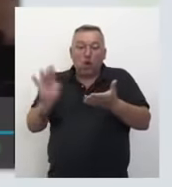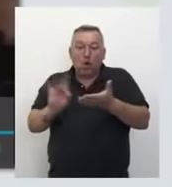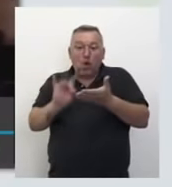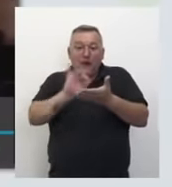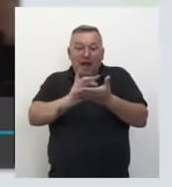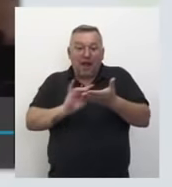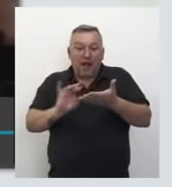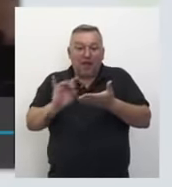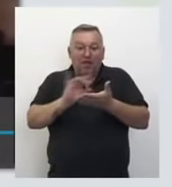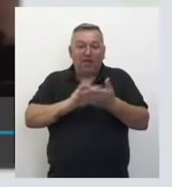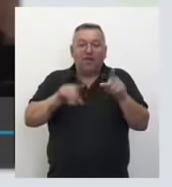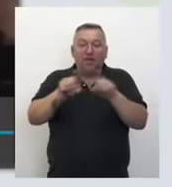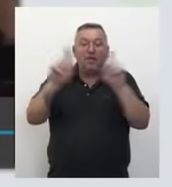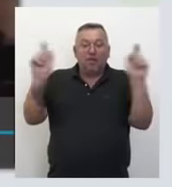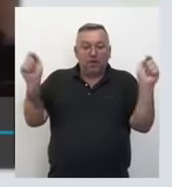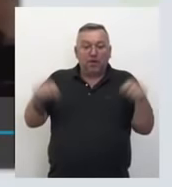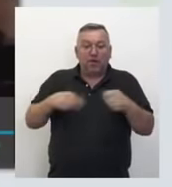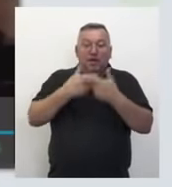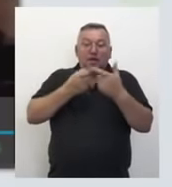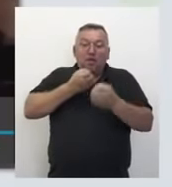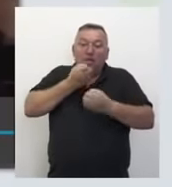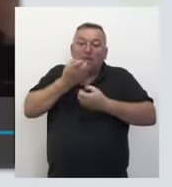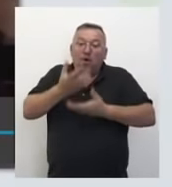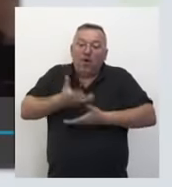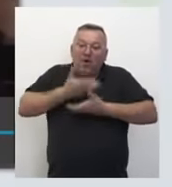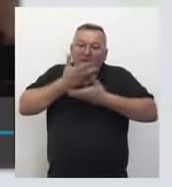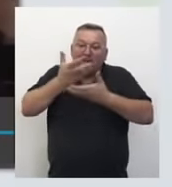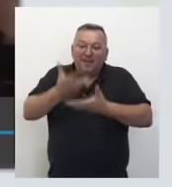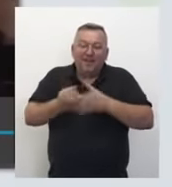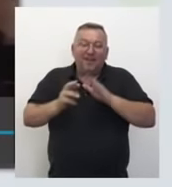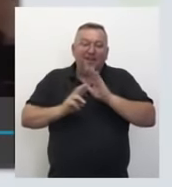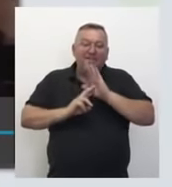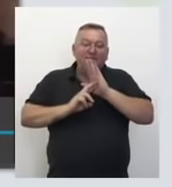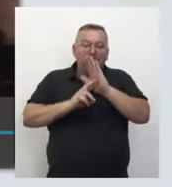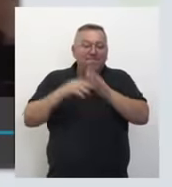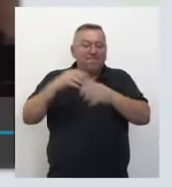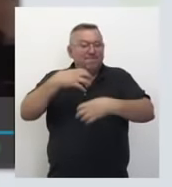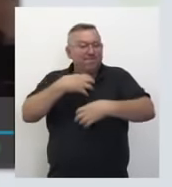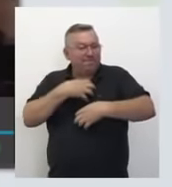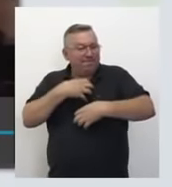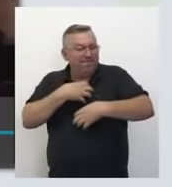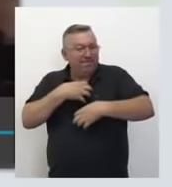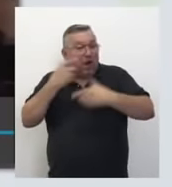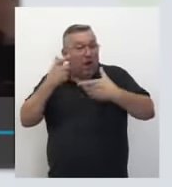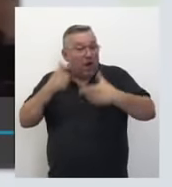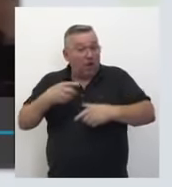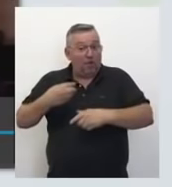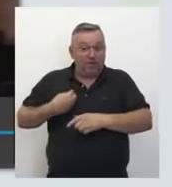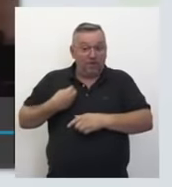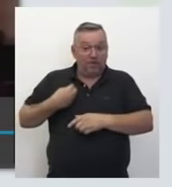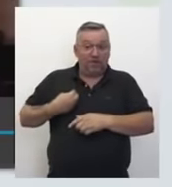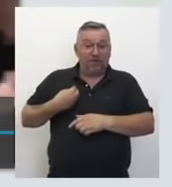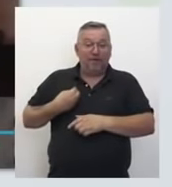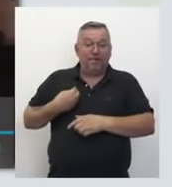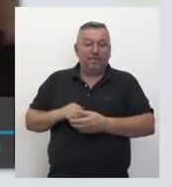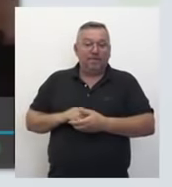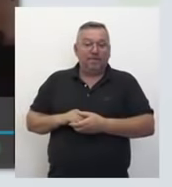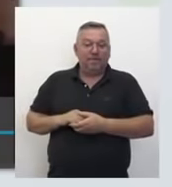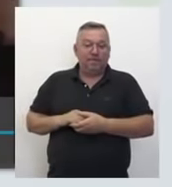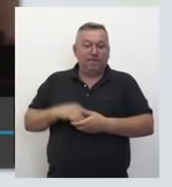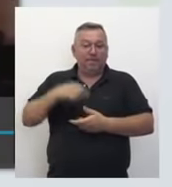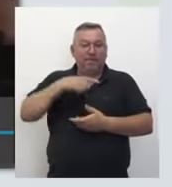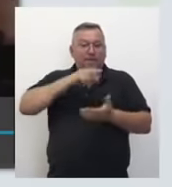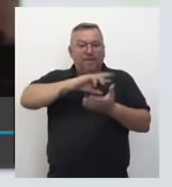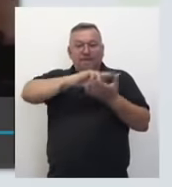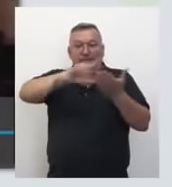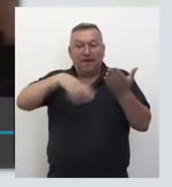colagens, poderia ser uma poesia que represente o seu sentimento em relação ao lugar onde você mora. Então, existem